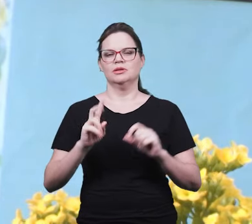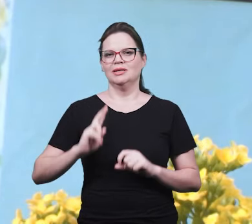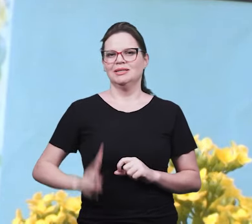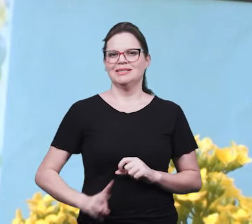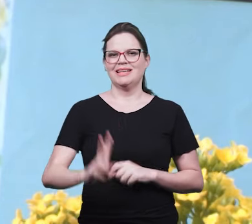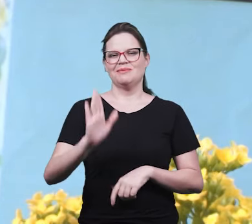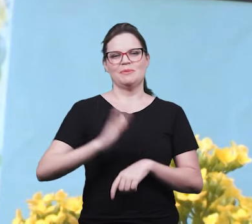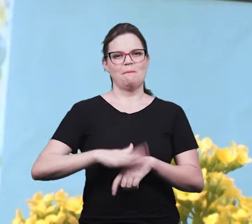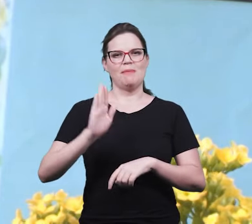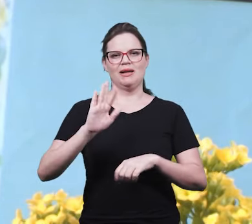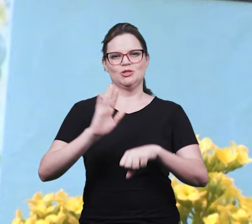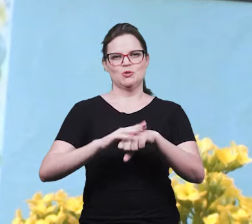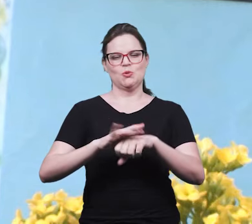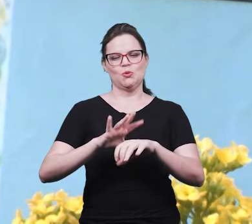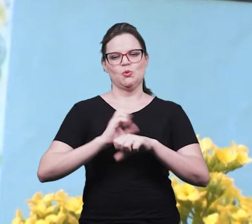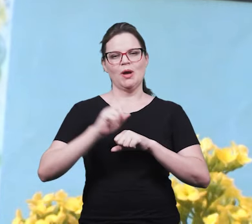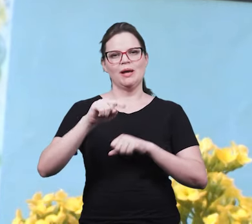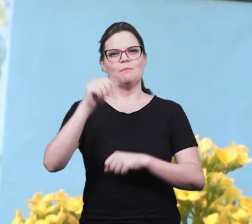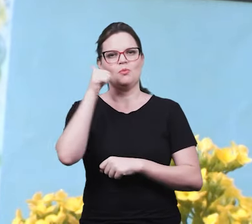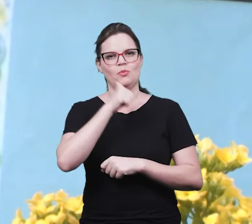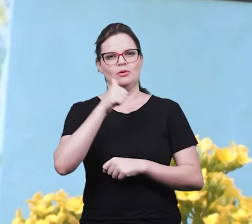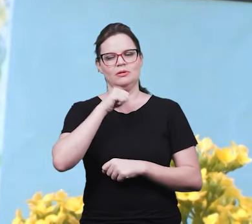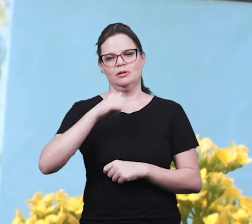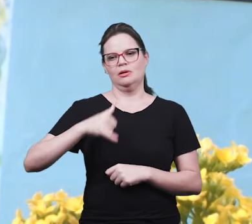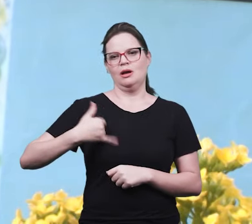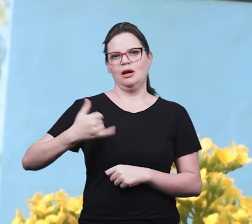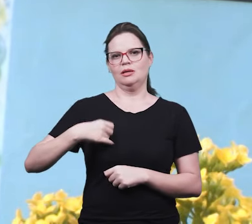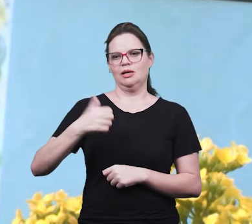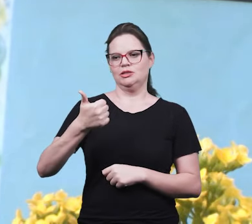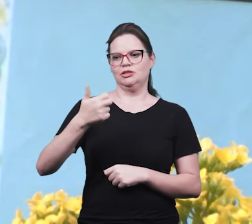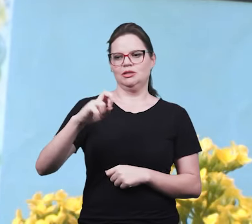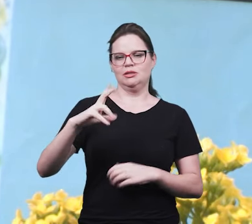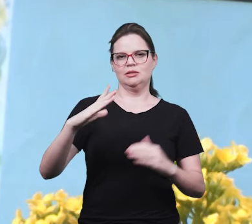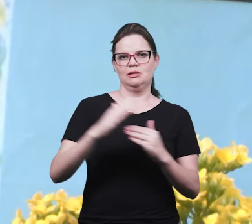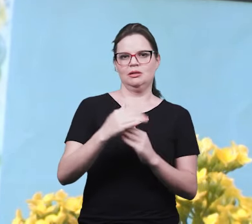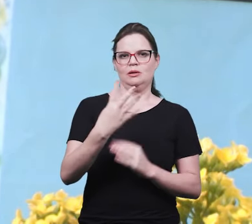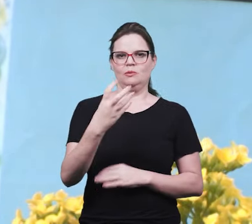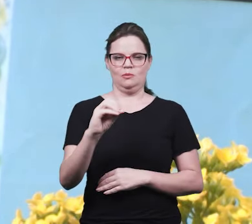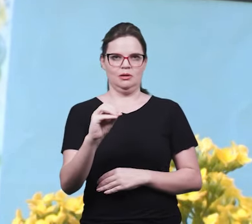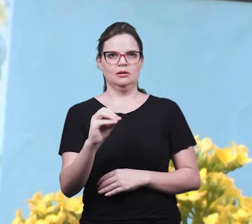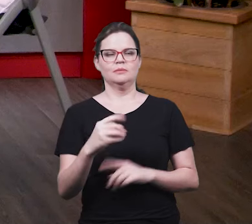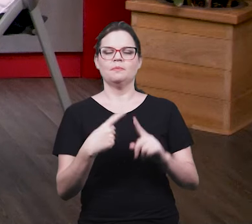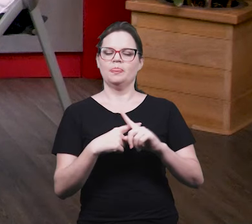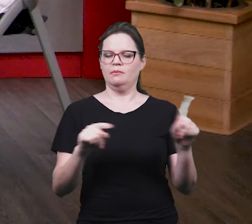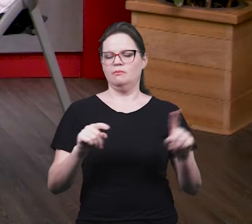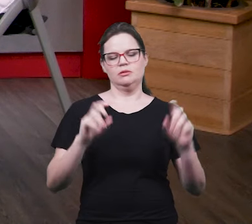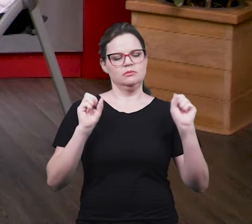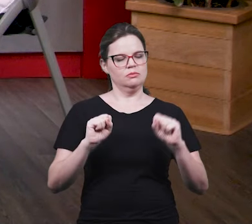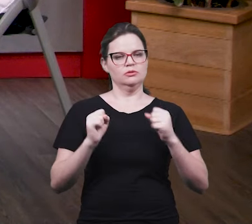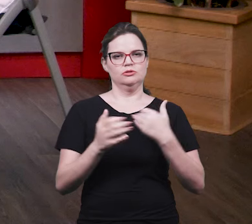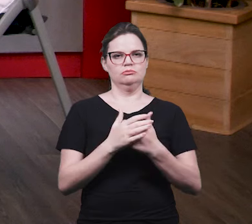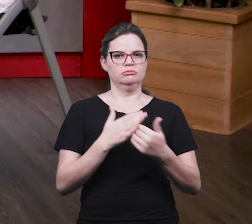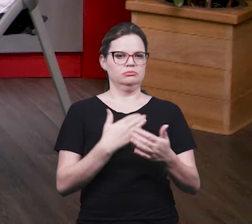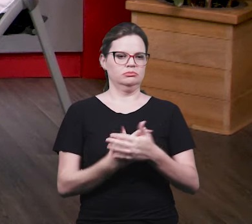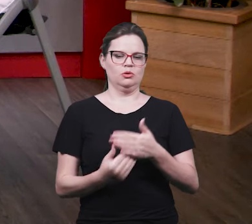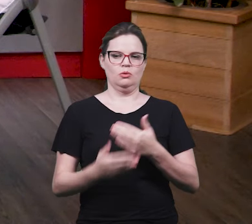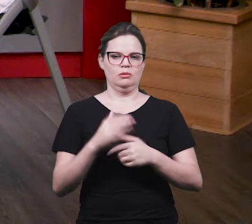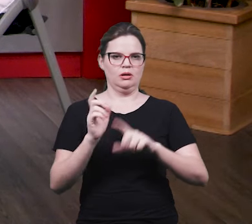no sexo feminino, né, e na idade de 15 a 40 anos, mas o lúpus ele pode